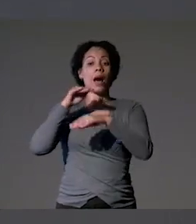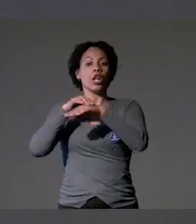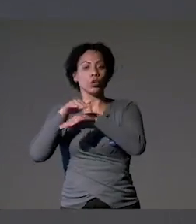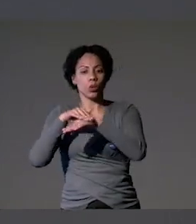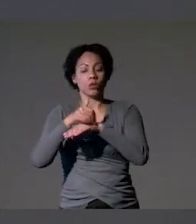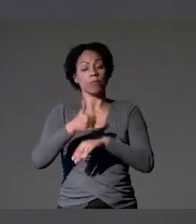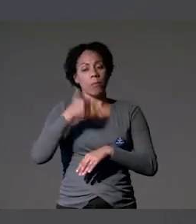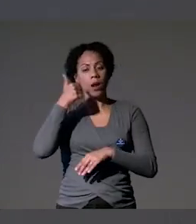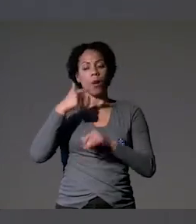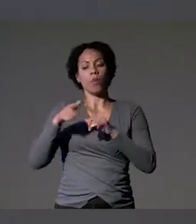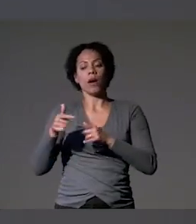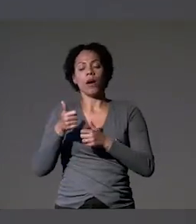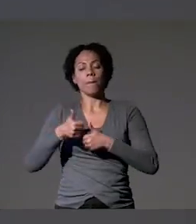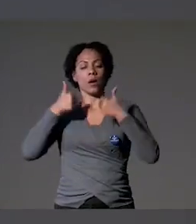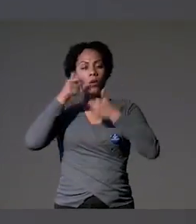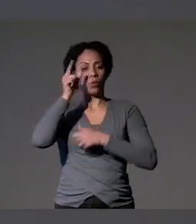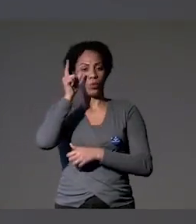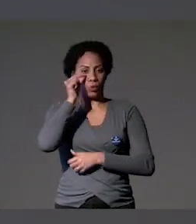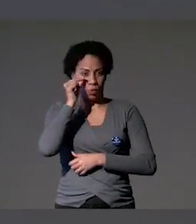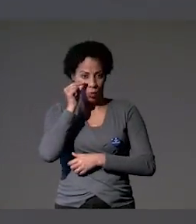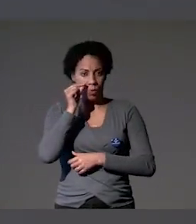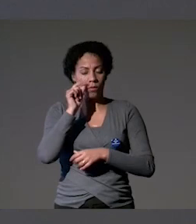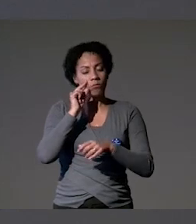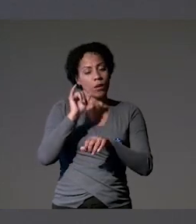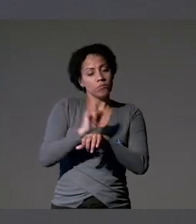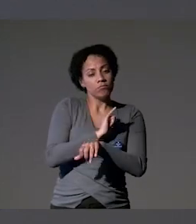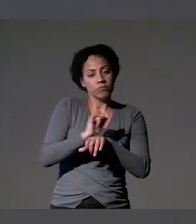criança. Então, usa-se